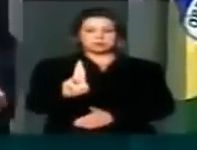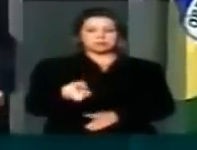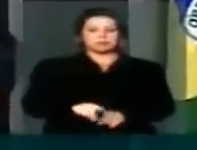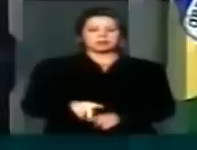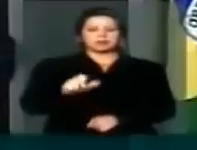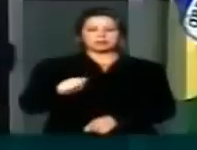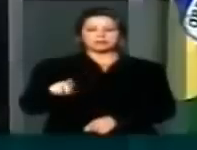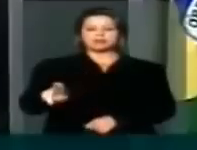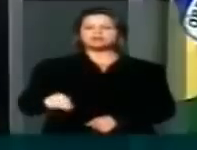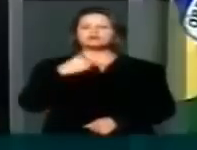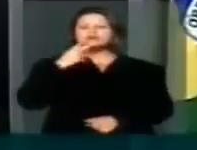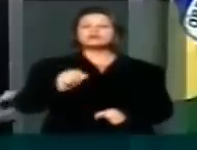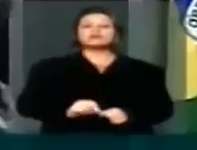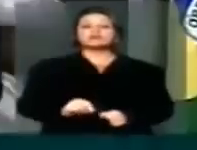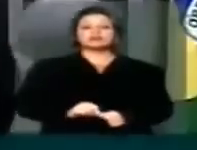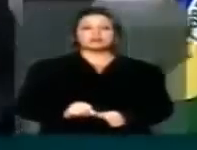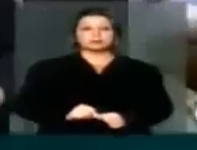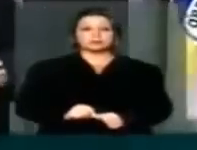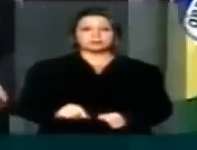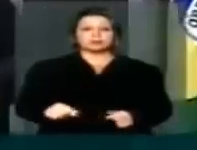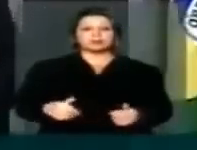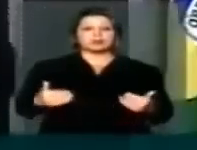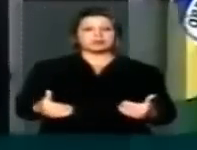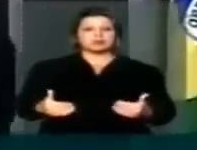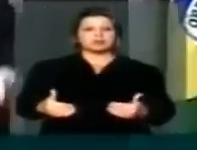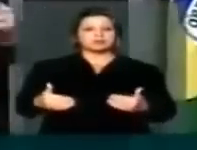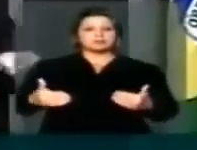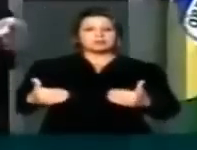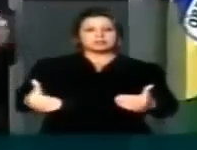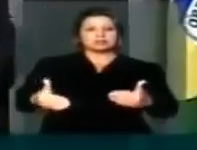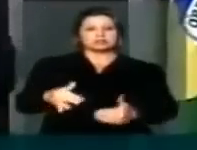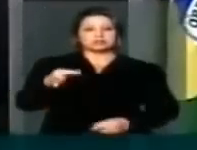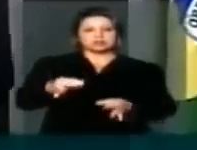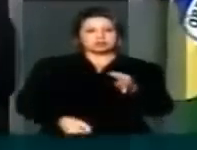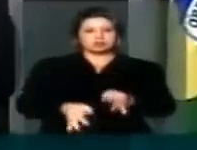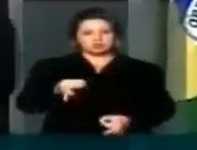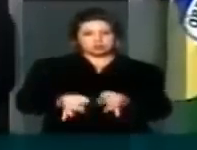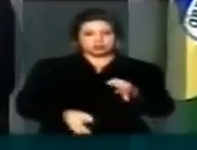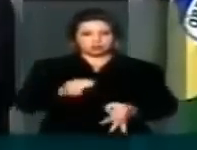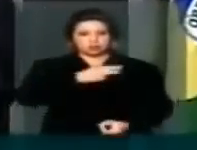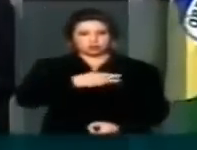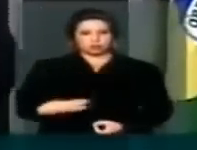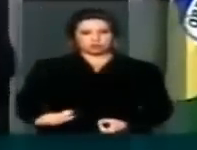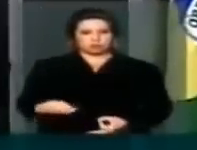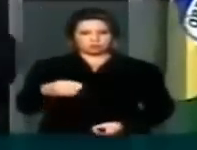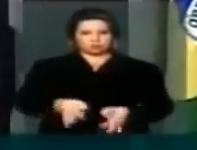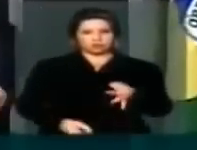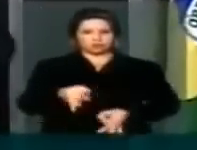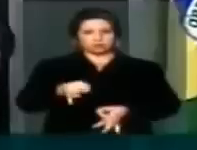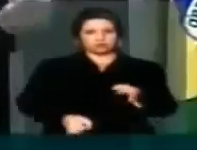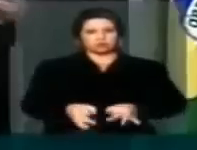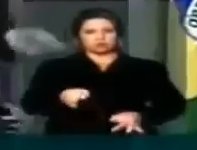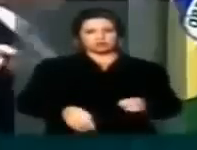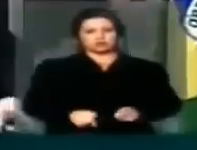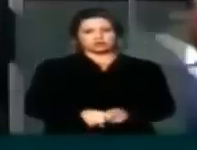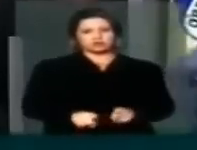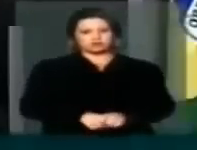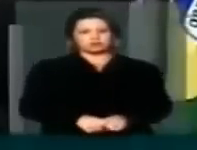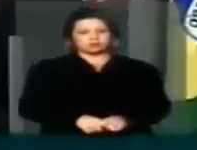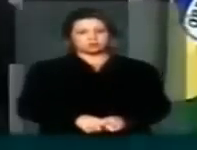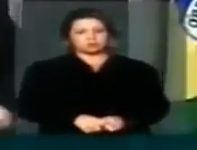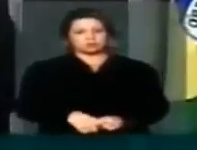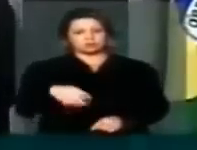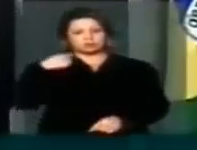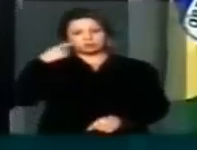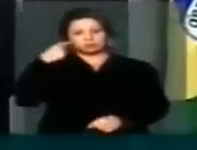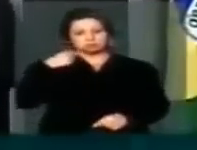Advocacia Geral da União deveria fazer? O que o Ministério da Justiça e o Ministro da Justiça, ao invés de se reunir com advogados